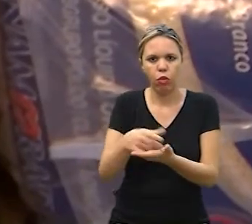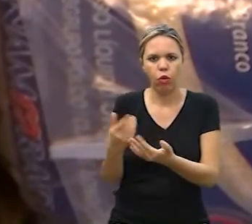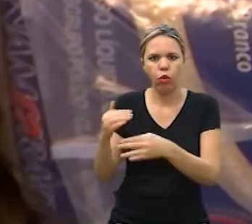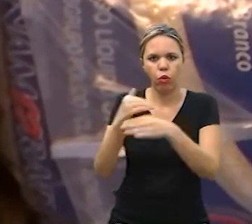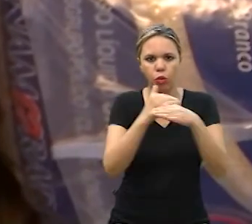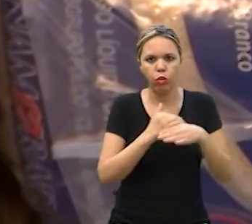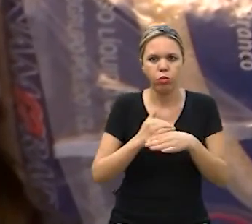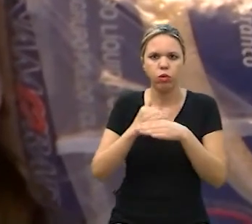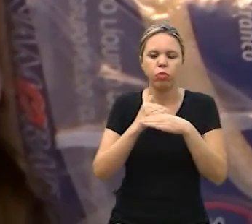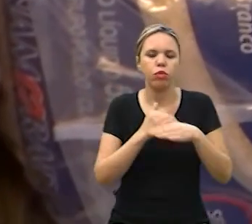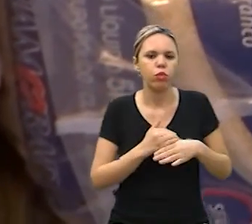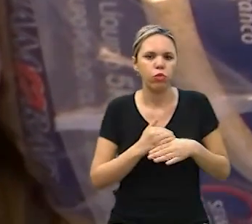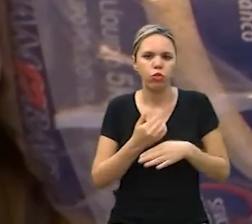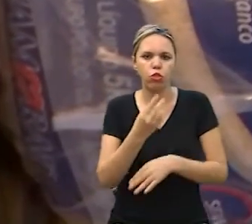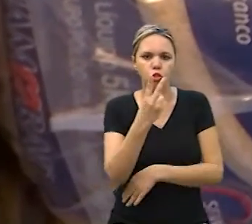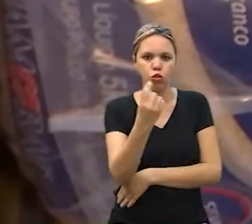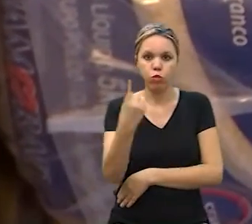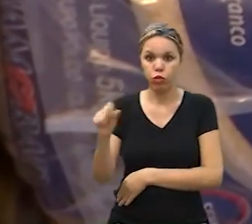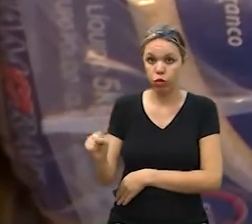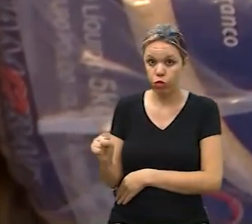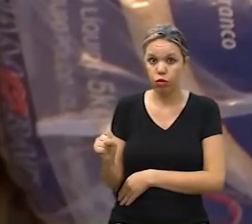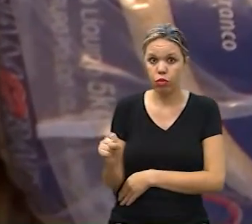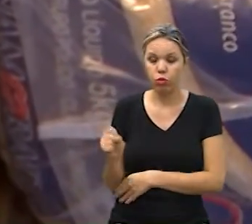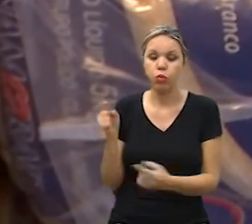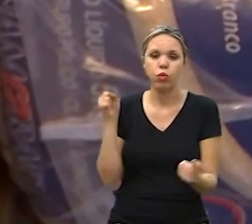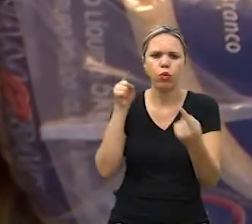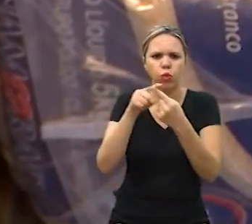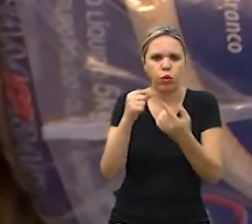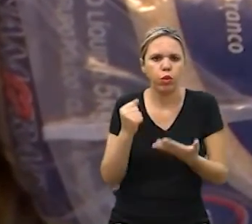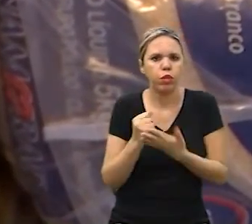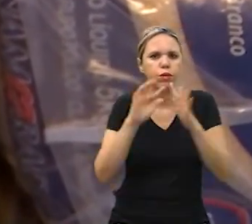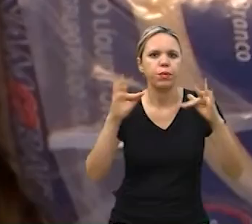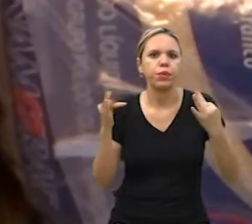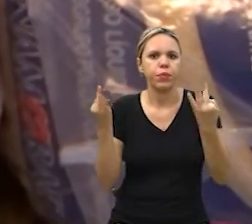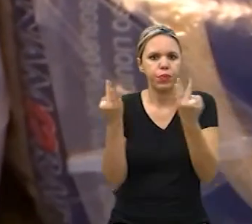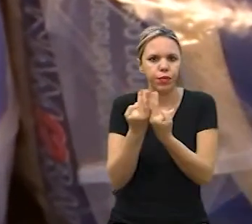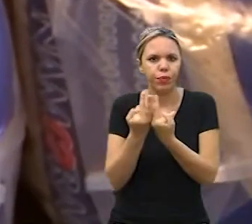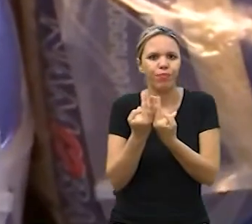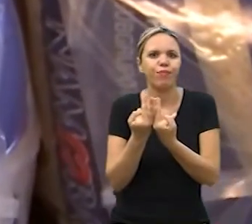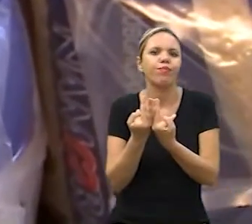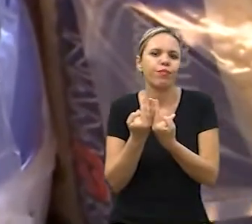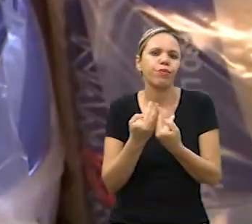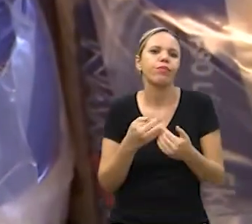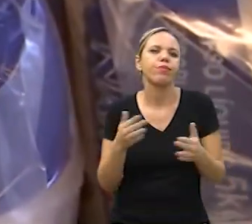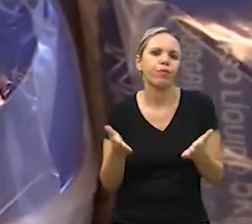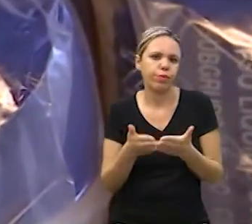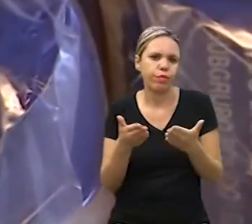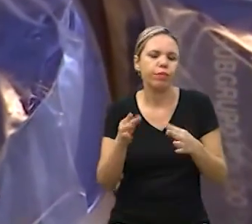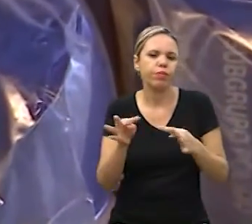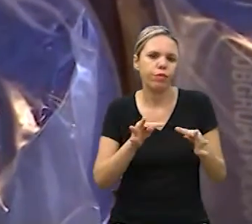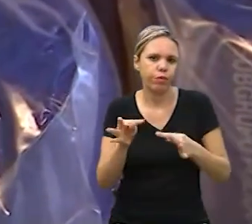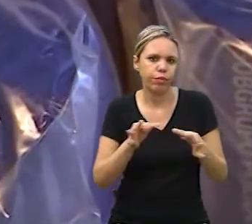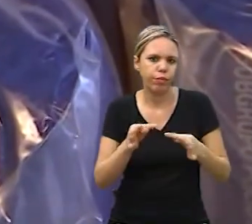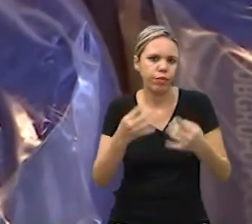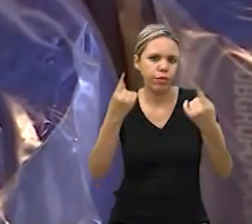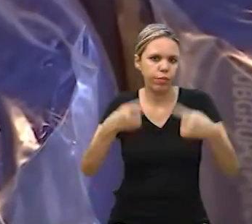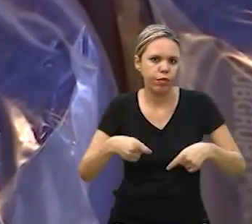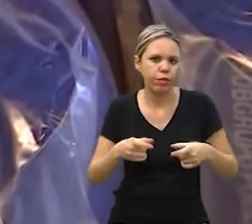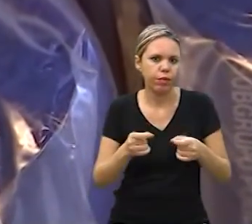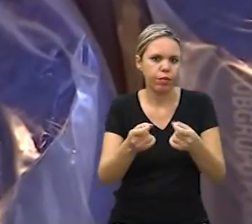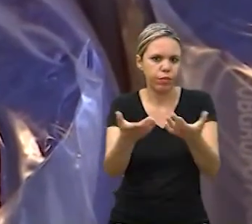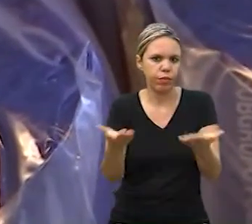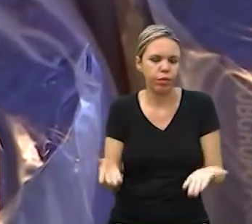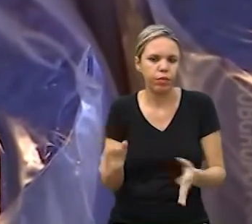Núcleo Igualdade Social surgiu em 2018, com a missão de ajudar as famílias que estão passando pelo processo do tratamento contra